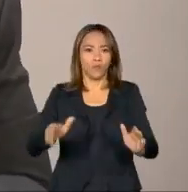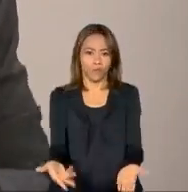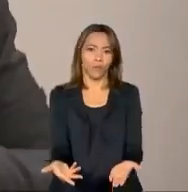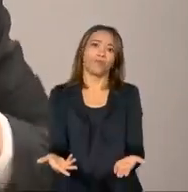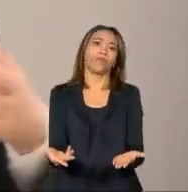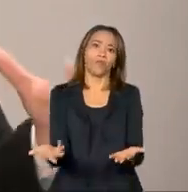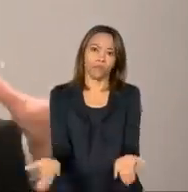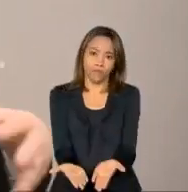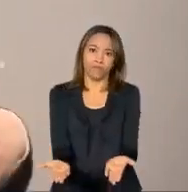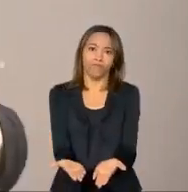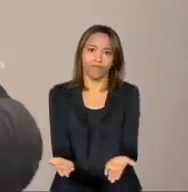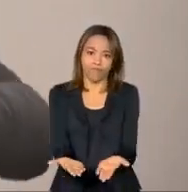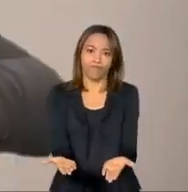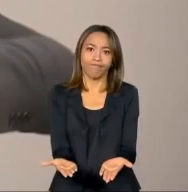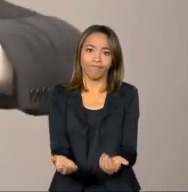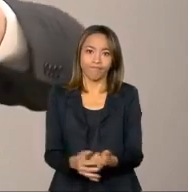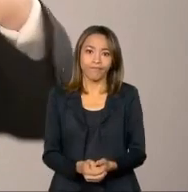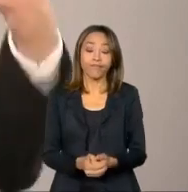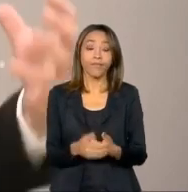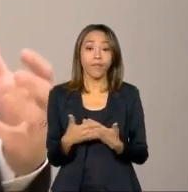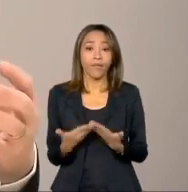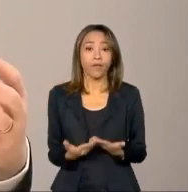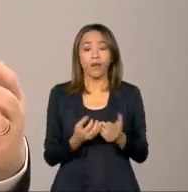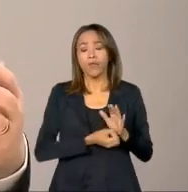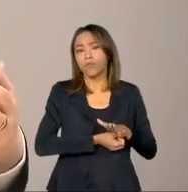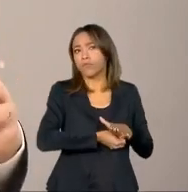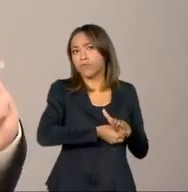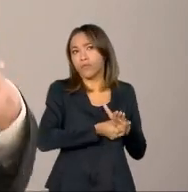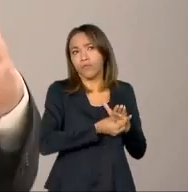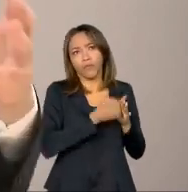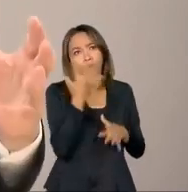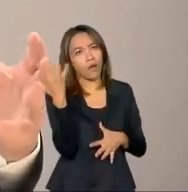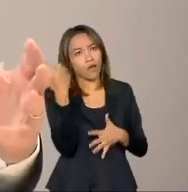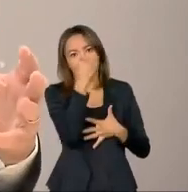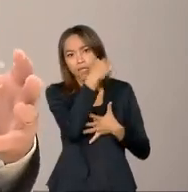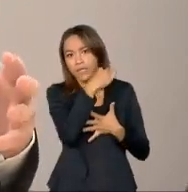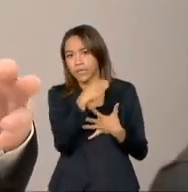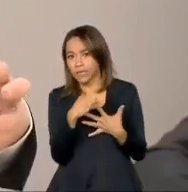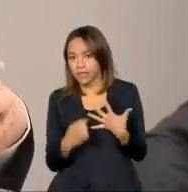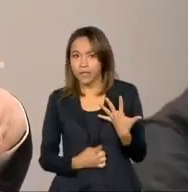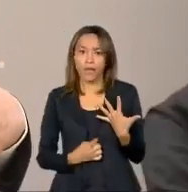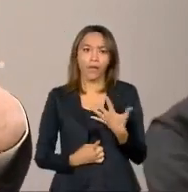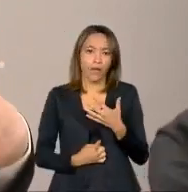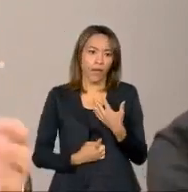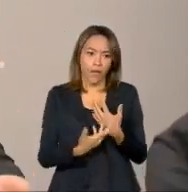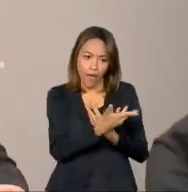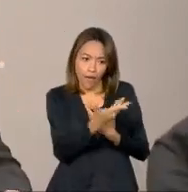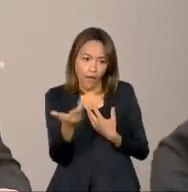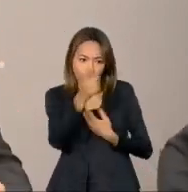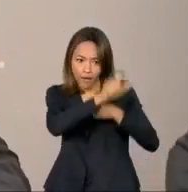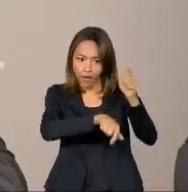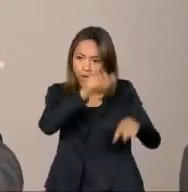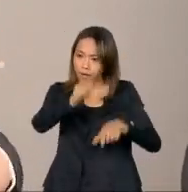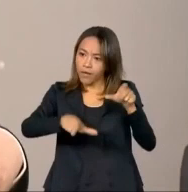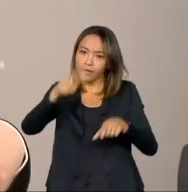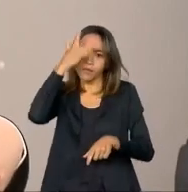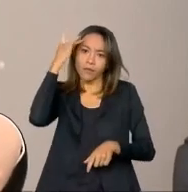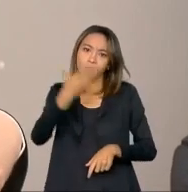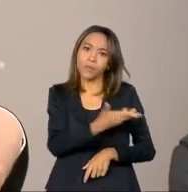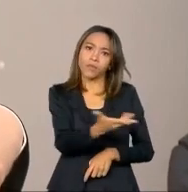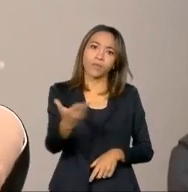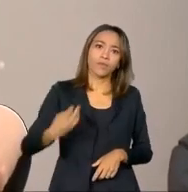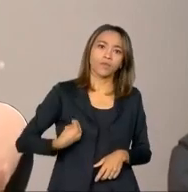acontecer. Então, por diversos motivos, essas pessoas, elas existem,